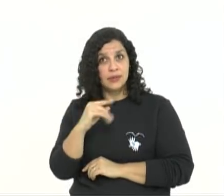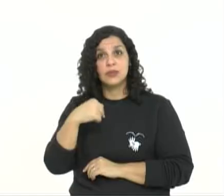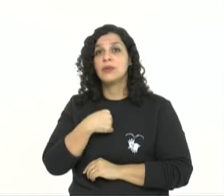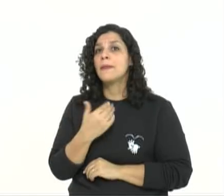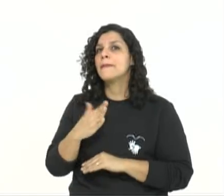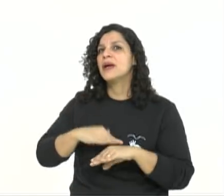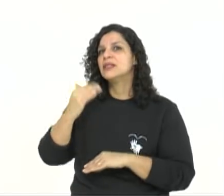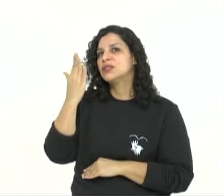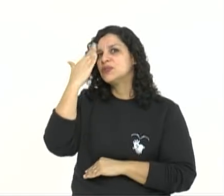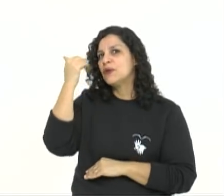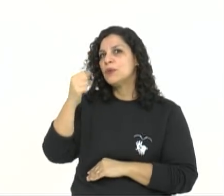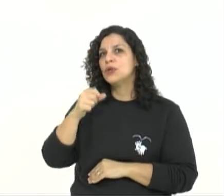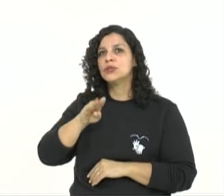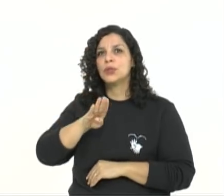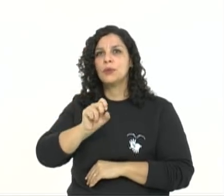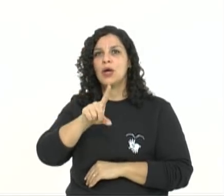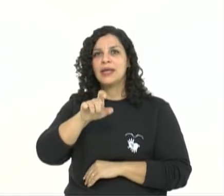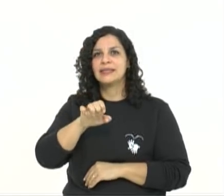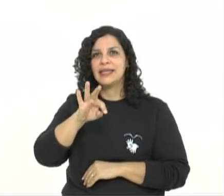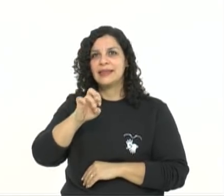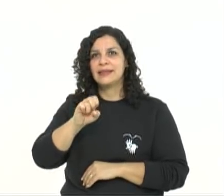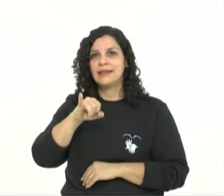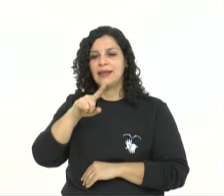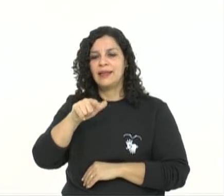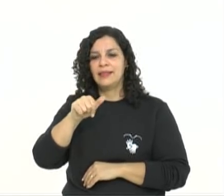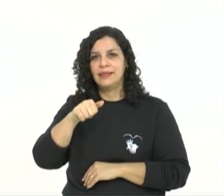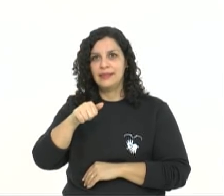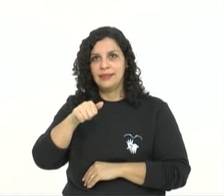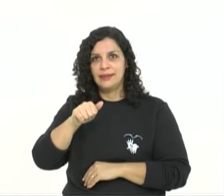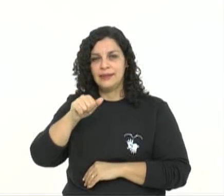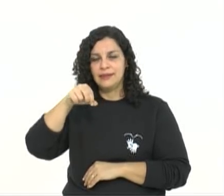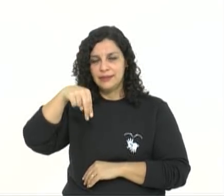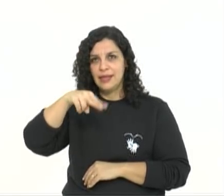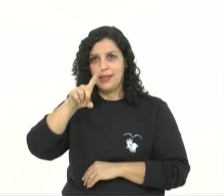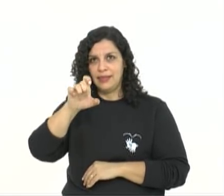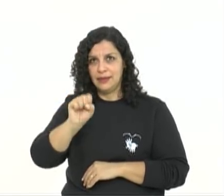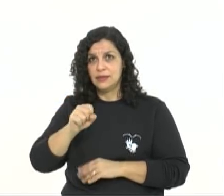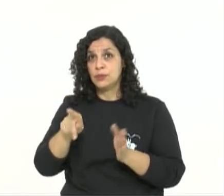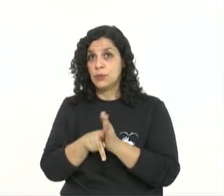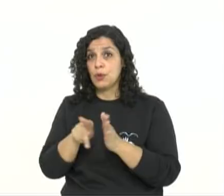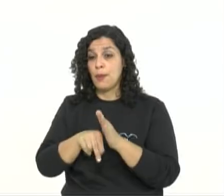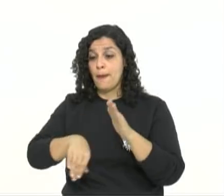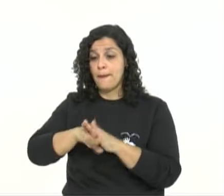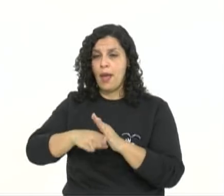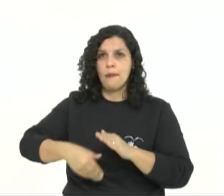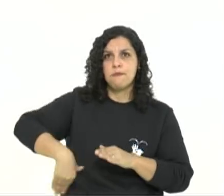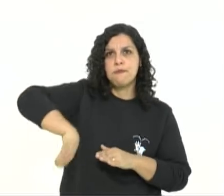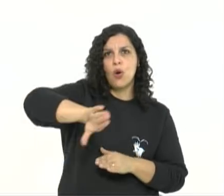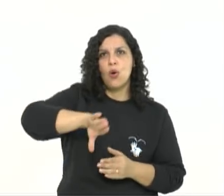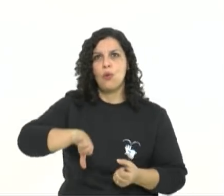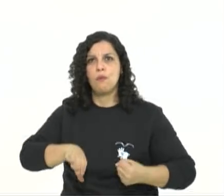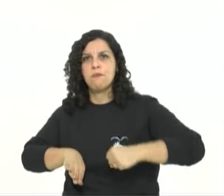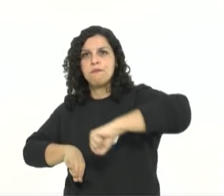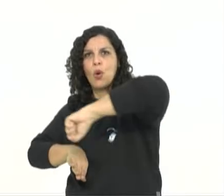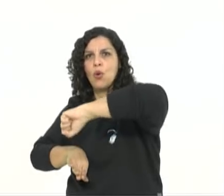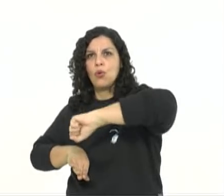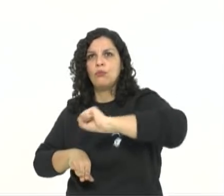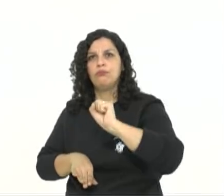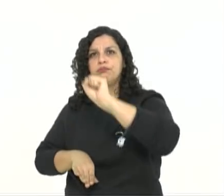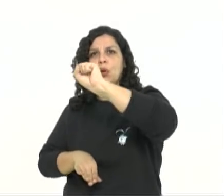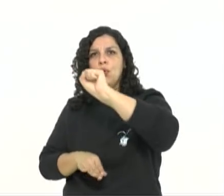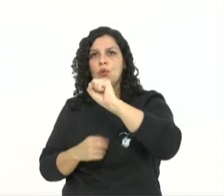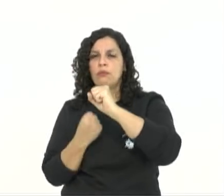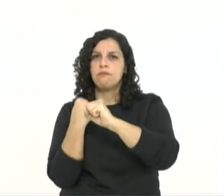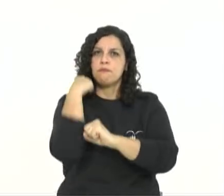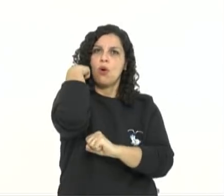mais conhecido, como boxe tailandês. Os golpes são desferidos com o uso dos punhos, dos cotovelos, dos